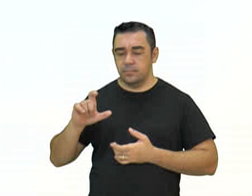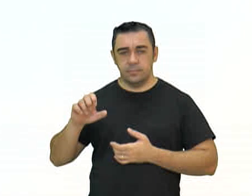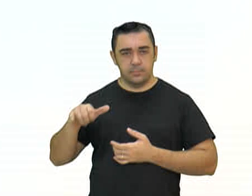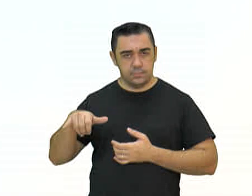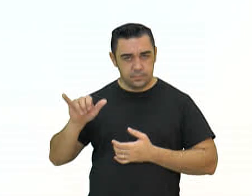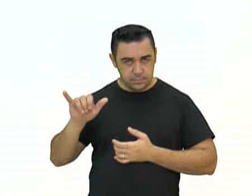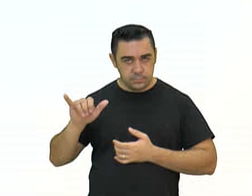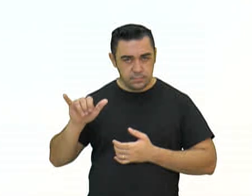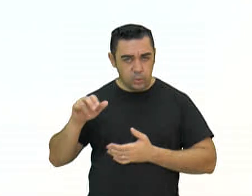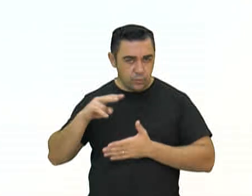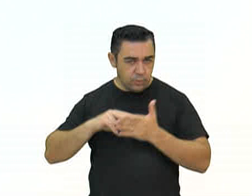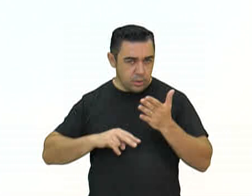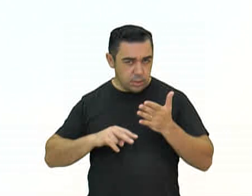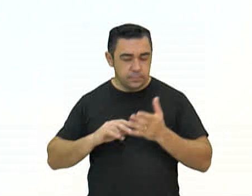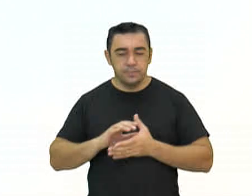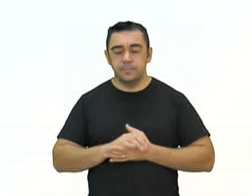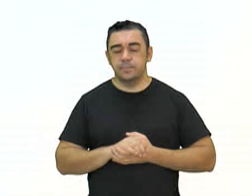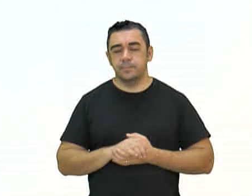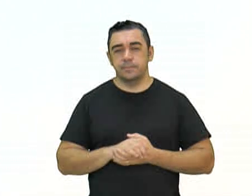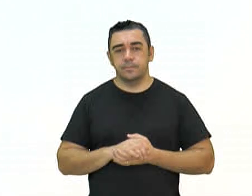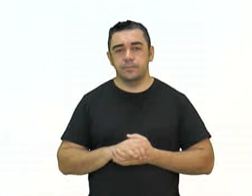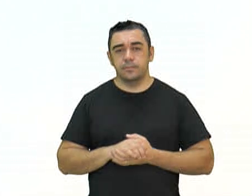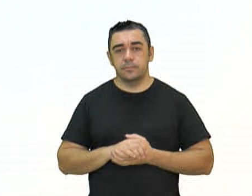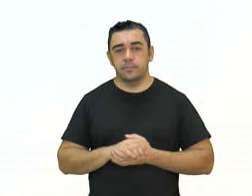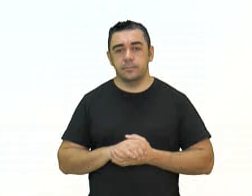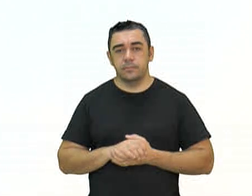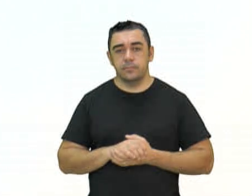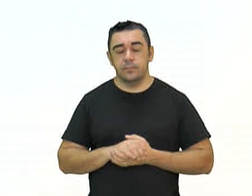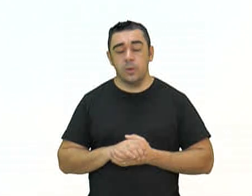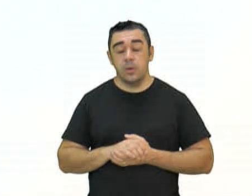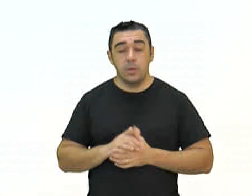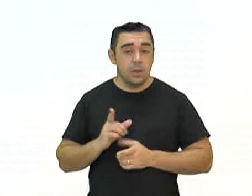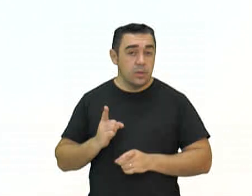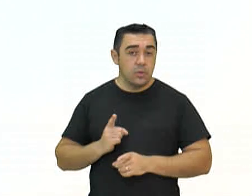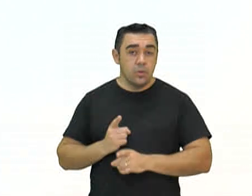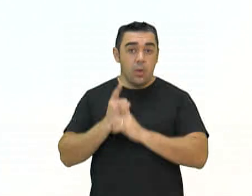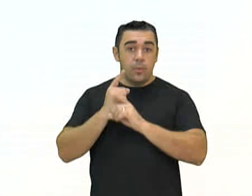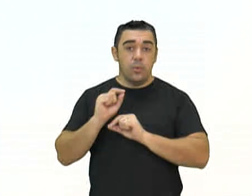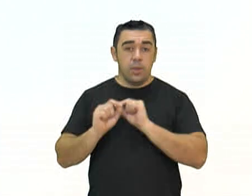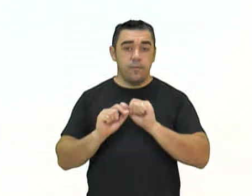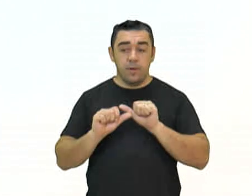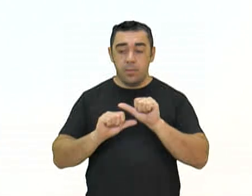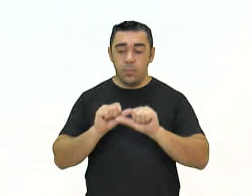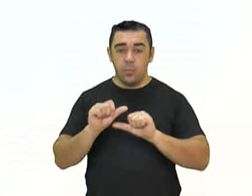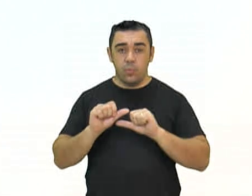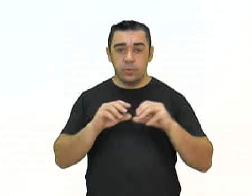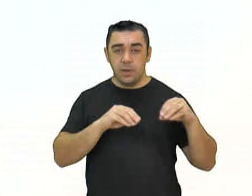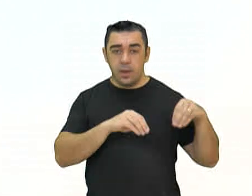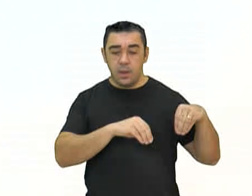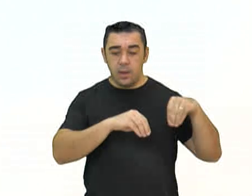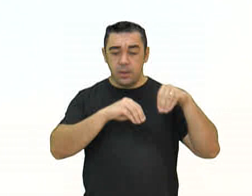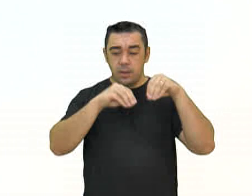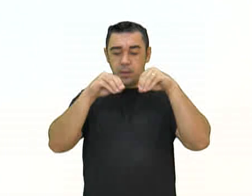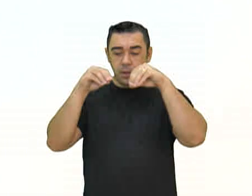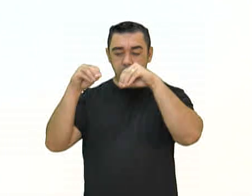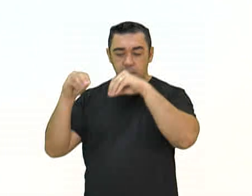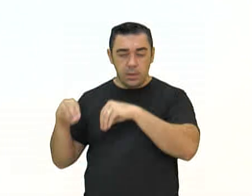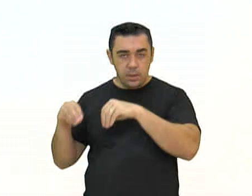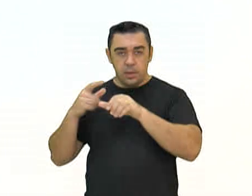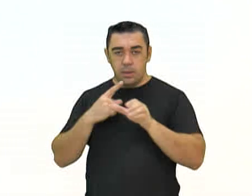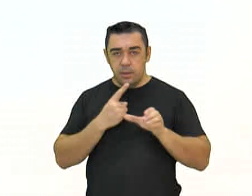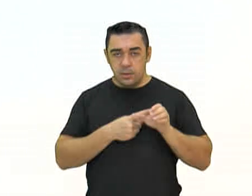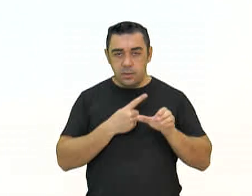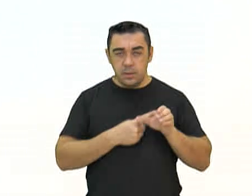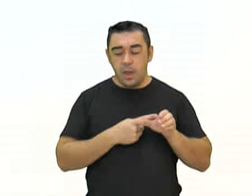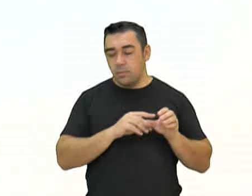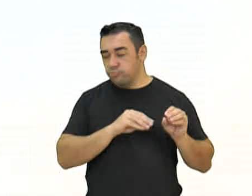Hilley, vou ler do jeito normal aqui da nossa língua portuguesa. Hilley descobre que irá se mudar de Minnesota para São Francisco por causa do trabalho